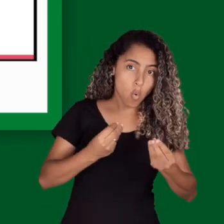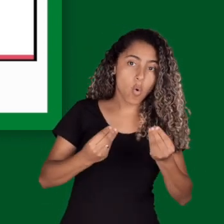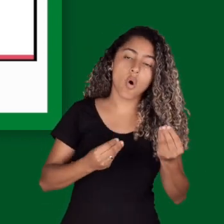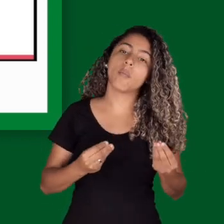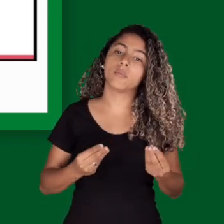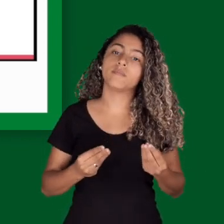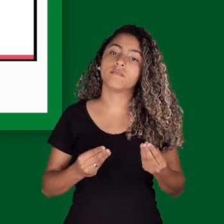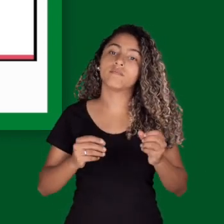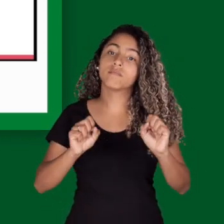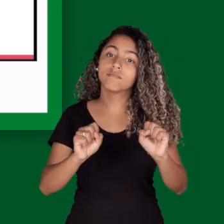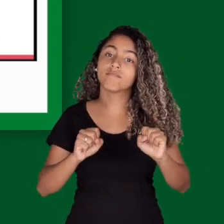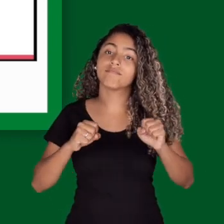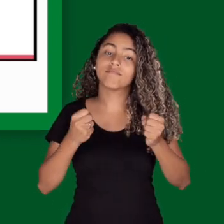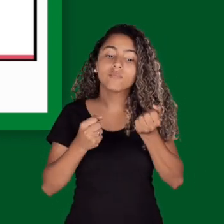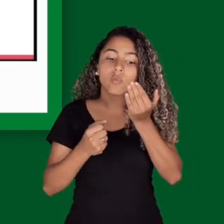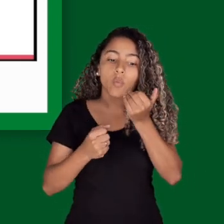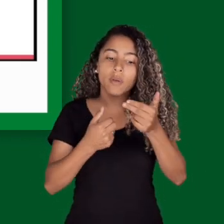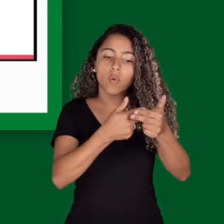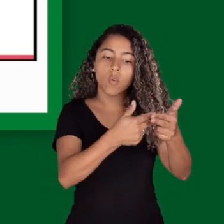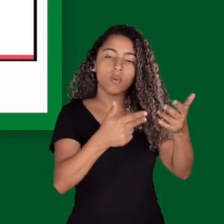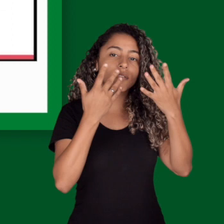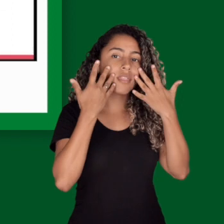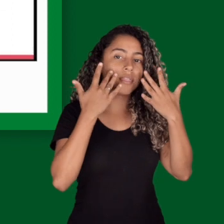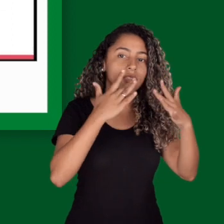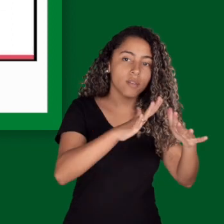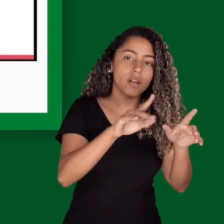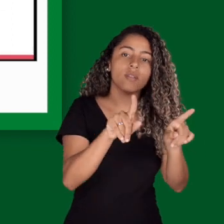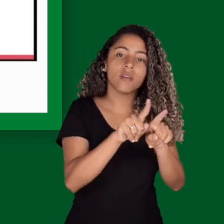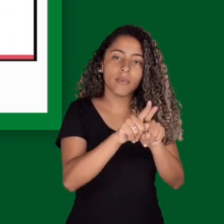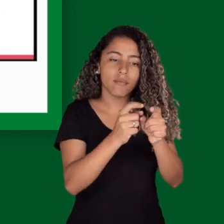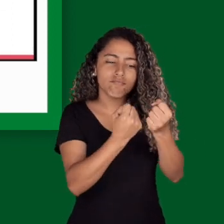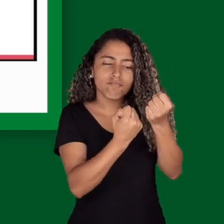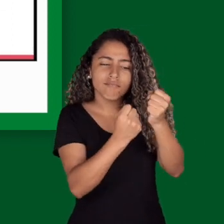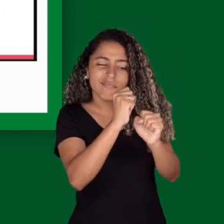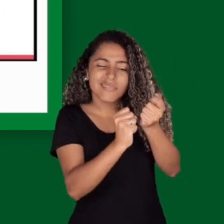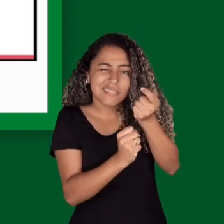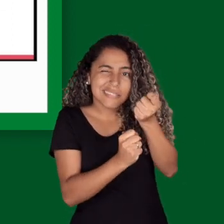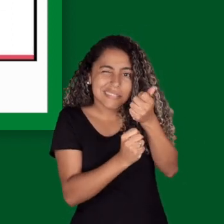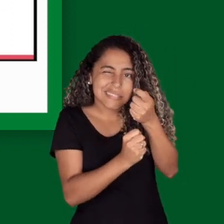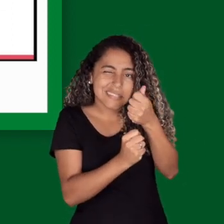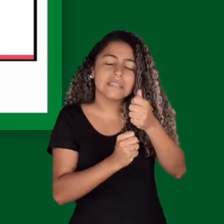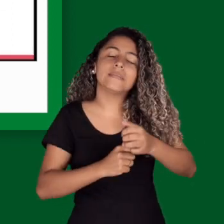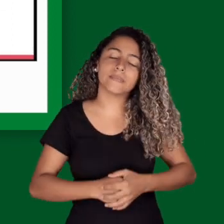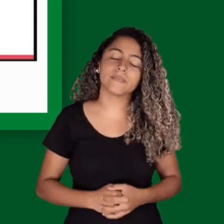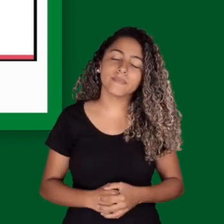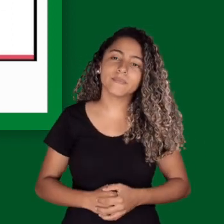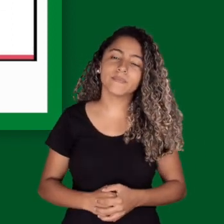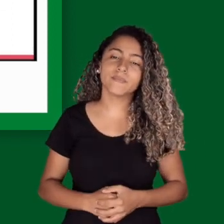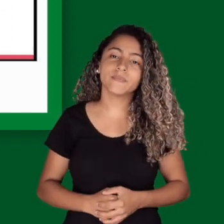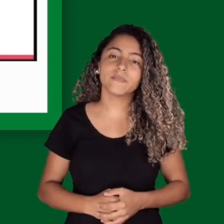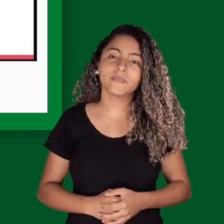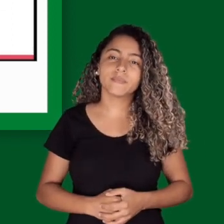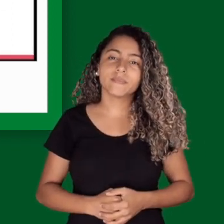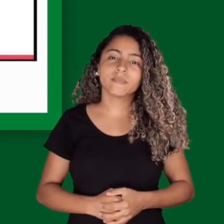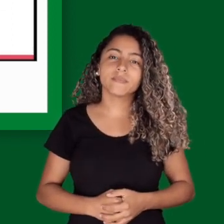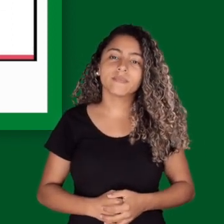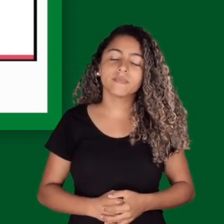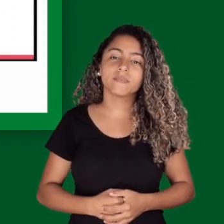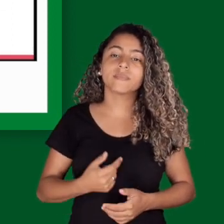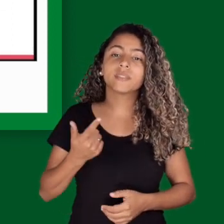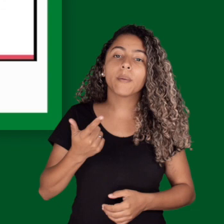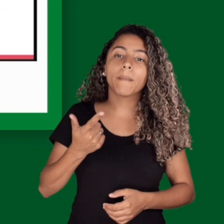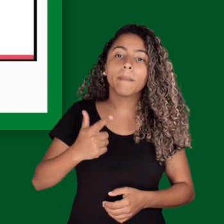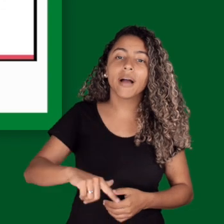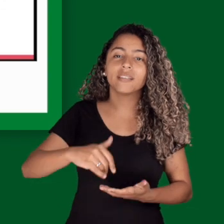nossa alimentação seja baseada em alimentos in natura e minimamente processados, né? Que utilizemos em